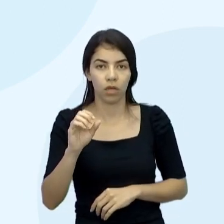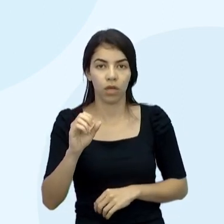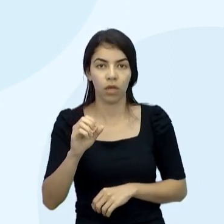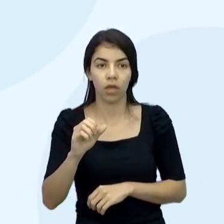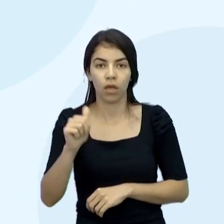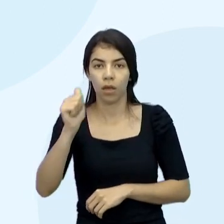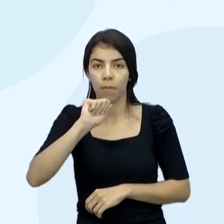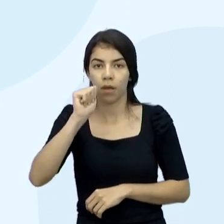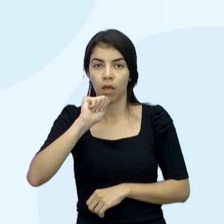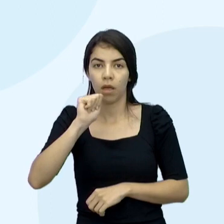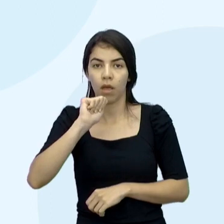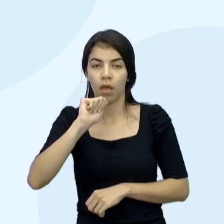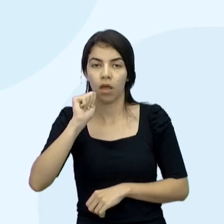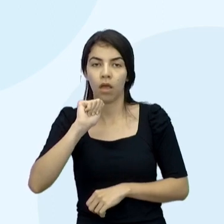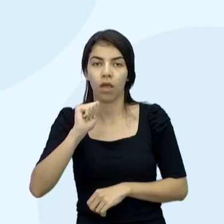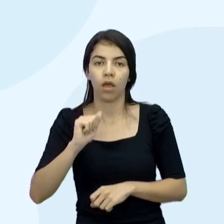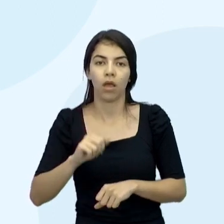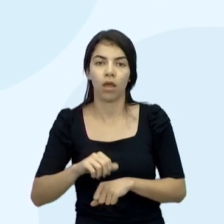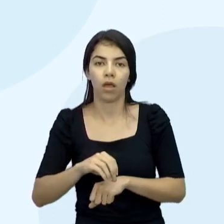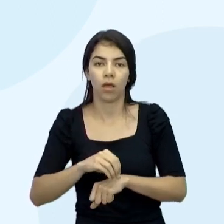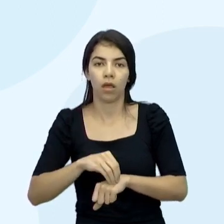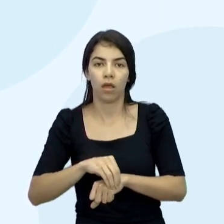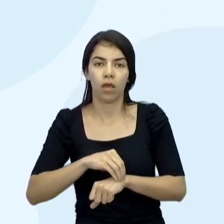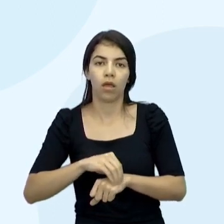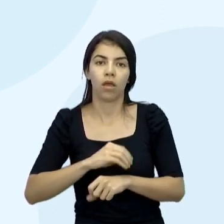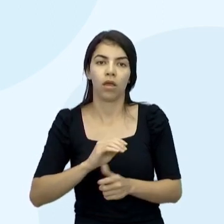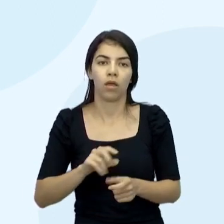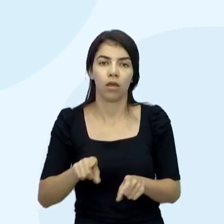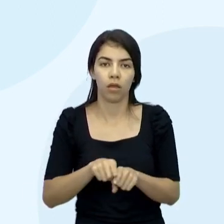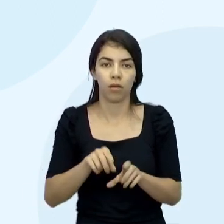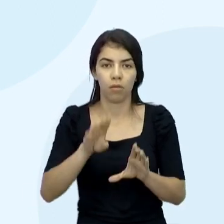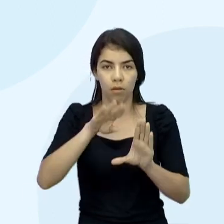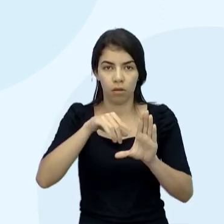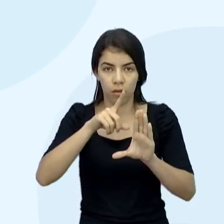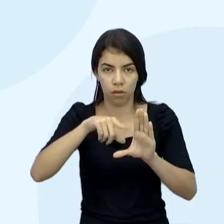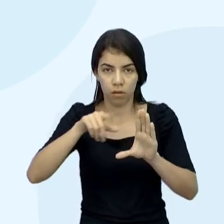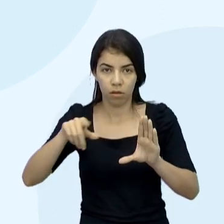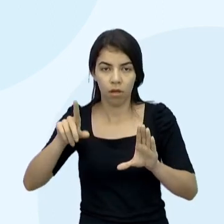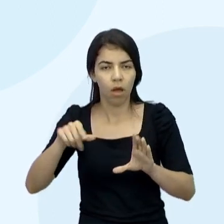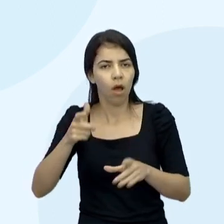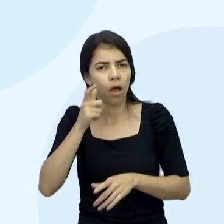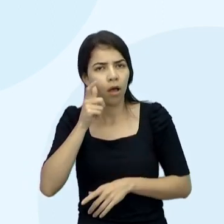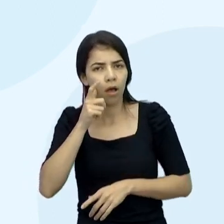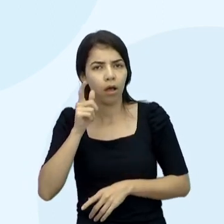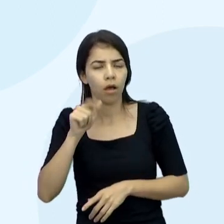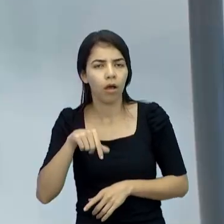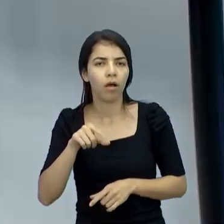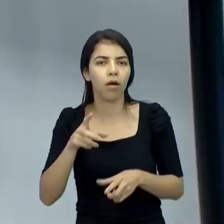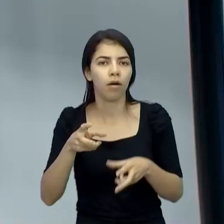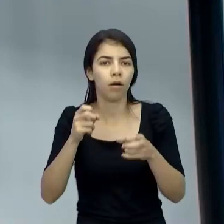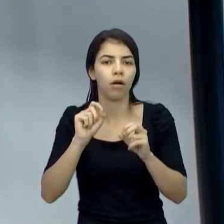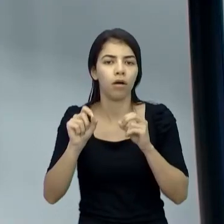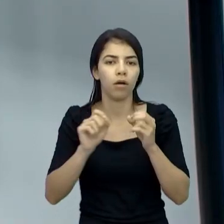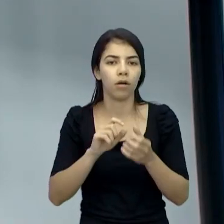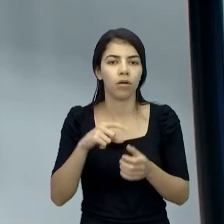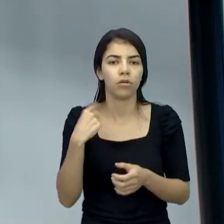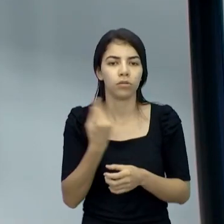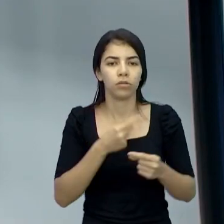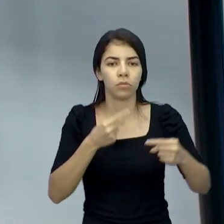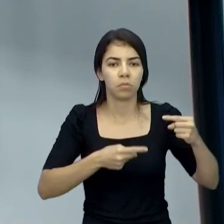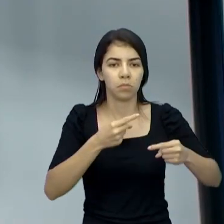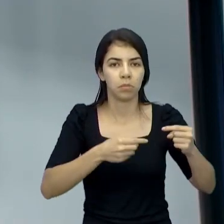no Brasil, segundo os dados estatísticos. Então, olha que interessante. Se a gente tivesse que estabelecer